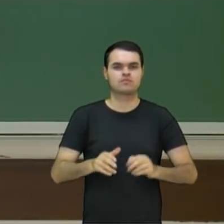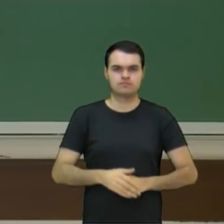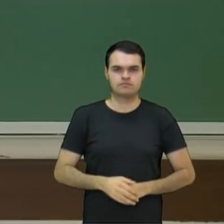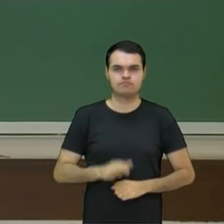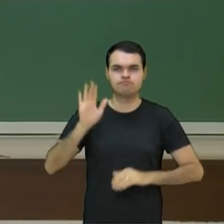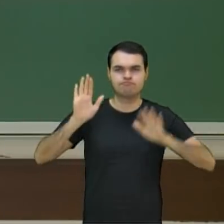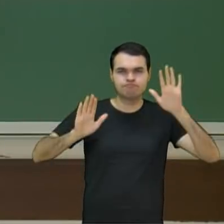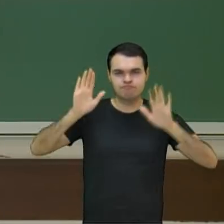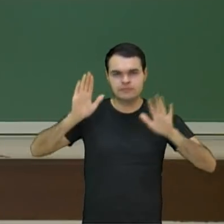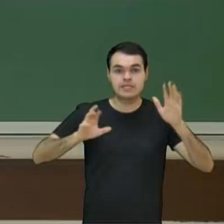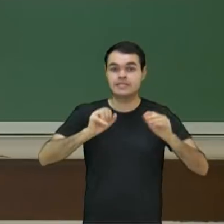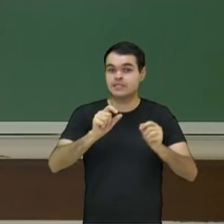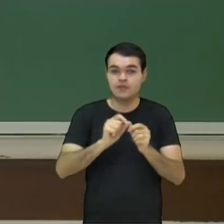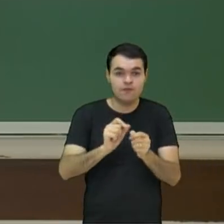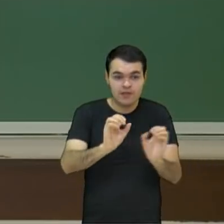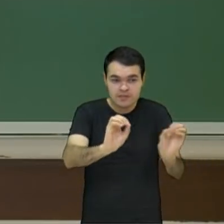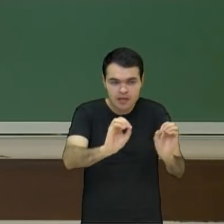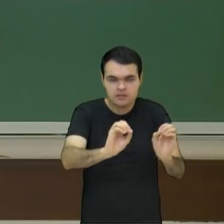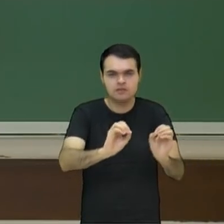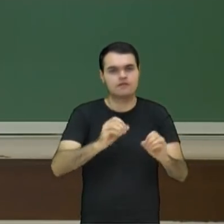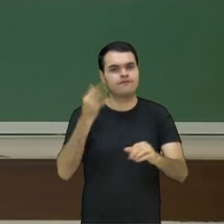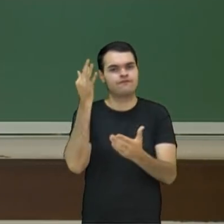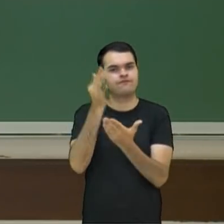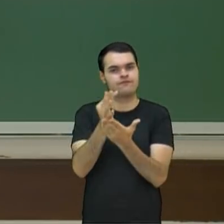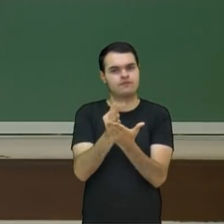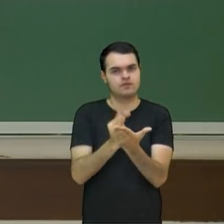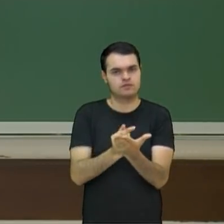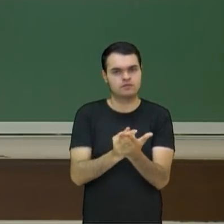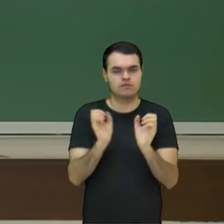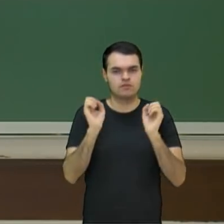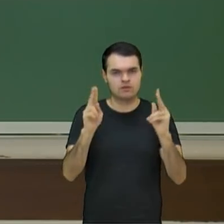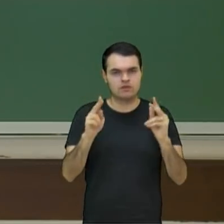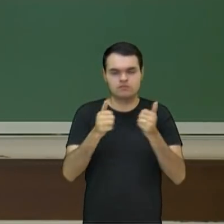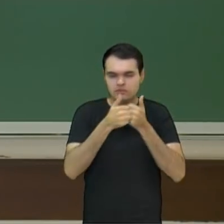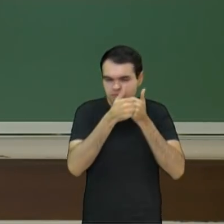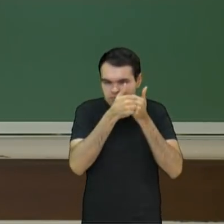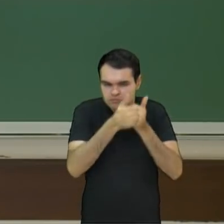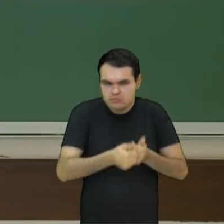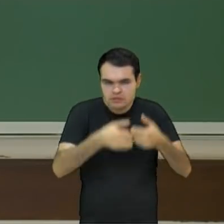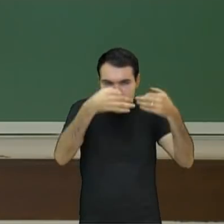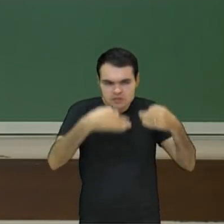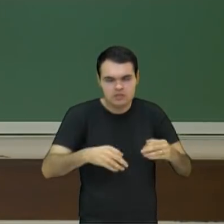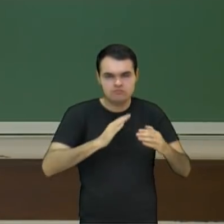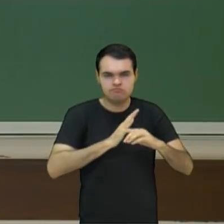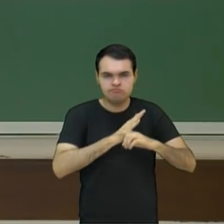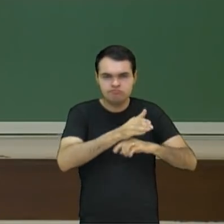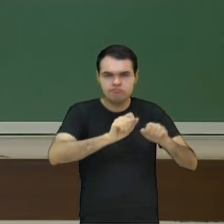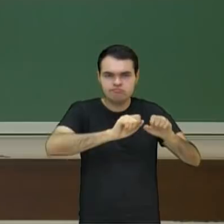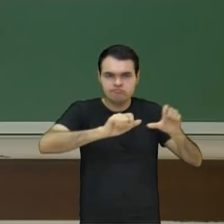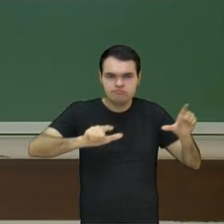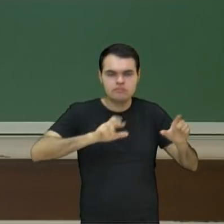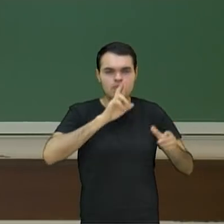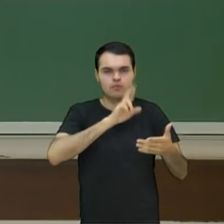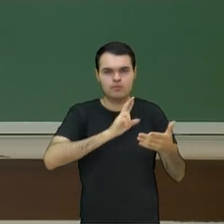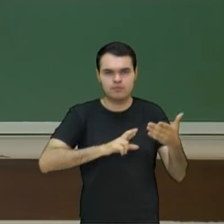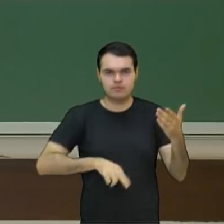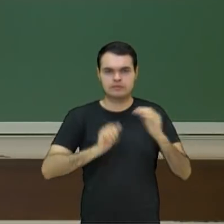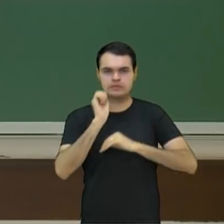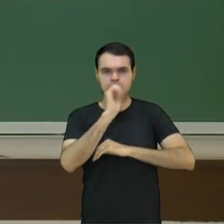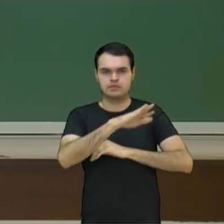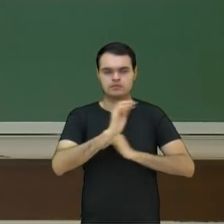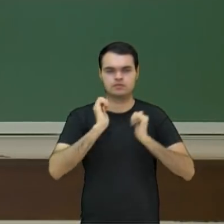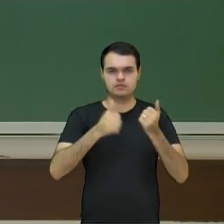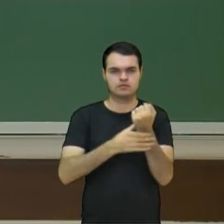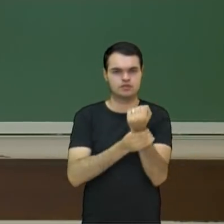faz isso, fica devendo lá e começa a levar falta. Então acompanhe certinho lá, entrem, façam, respondam, e enviem para